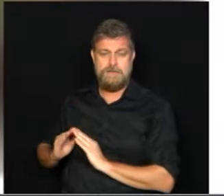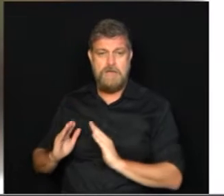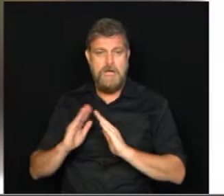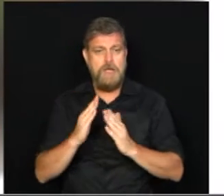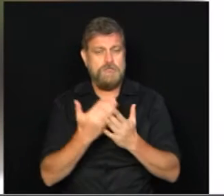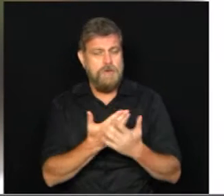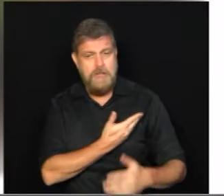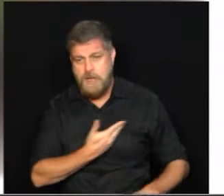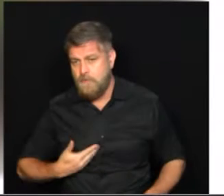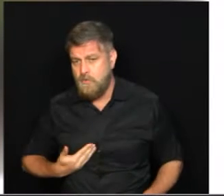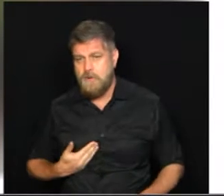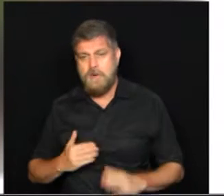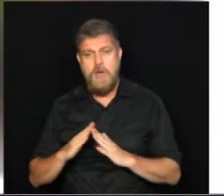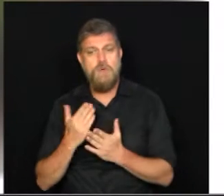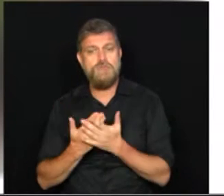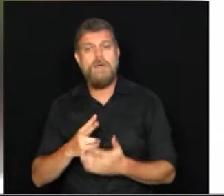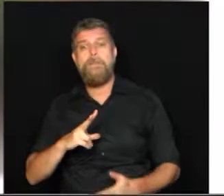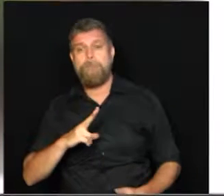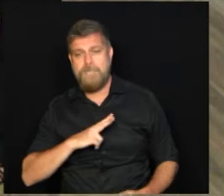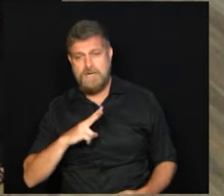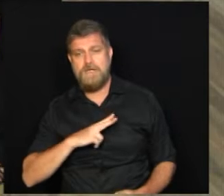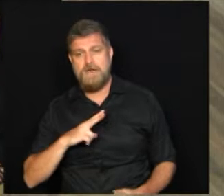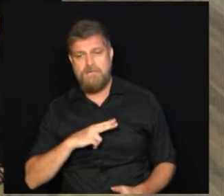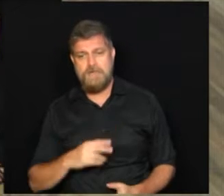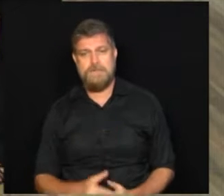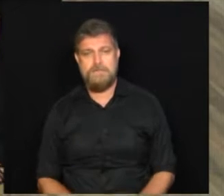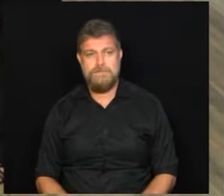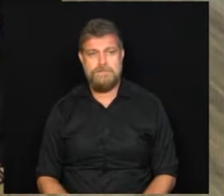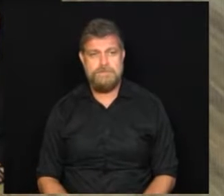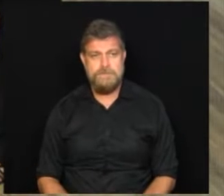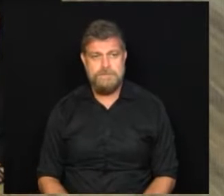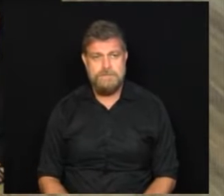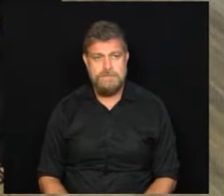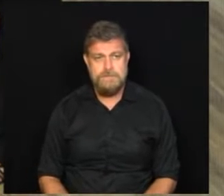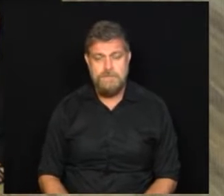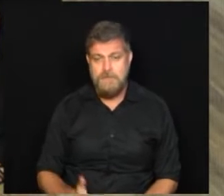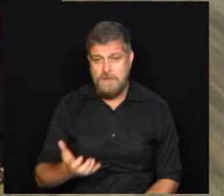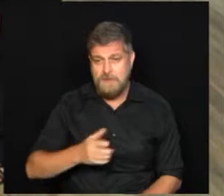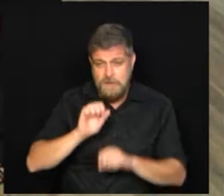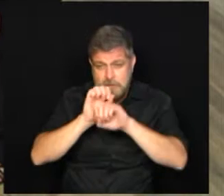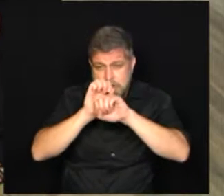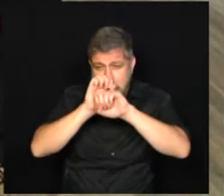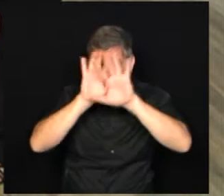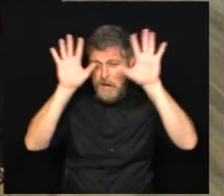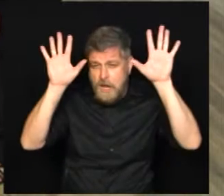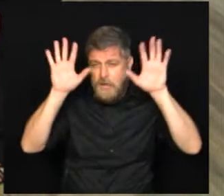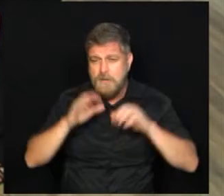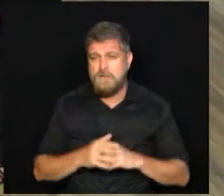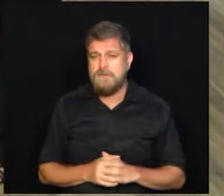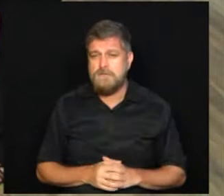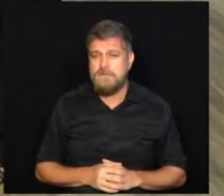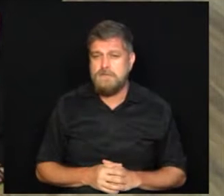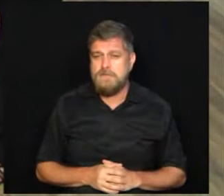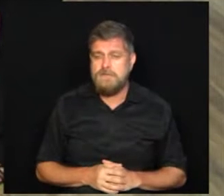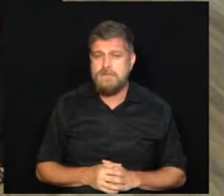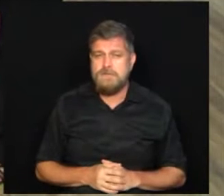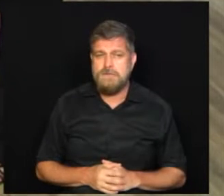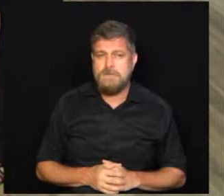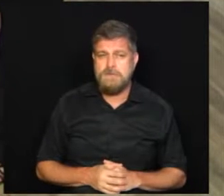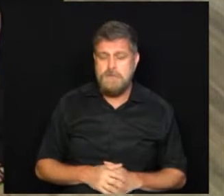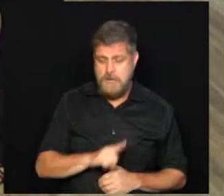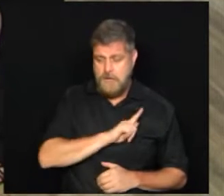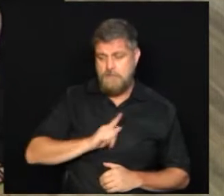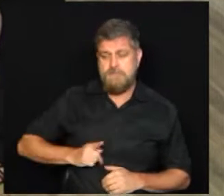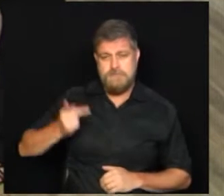escola pública ou na escola privada só deixando claro então menina é esse posicionamento